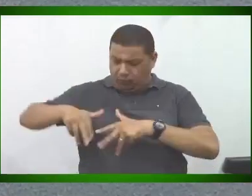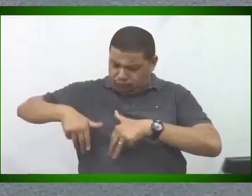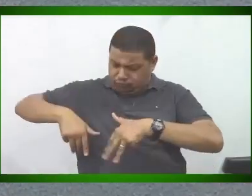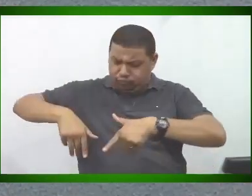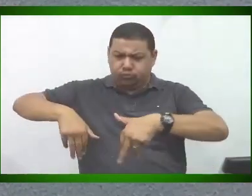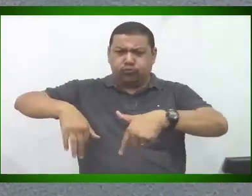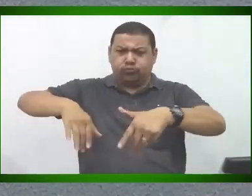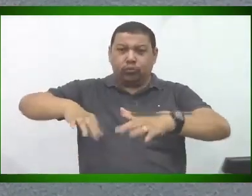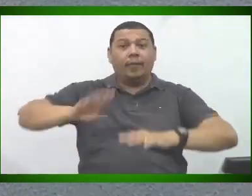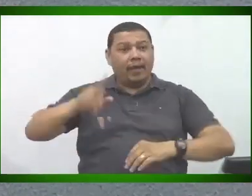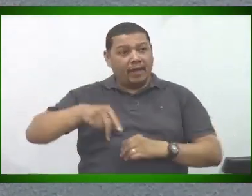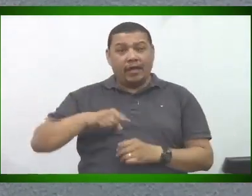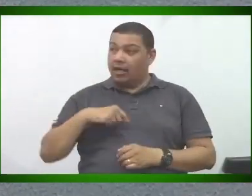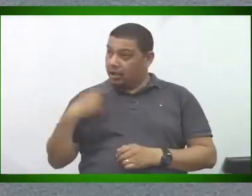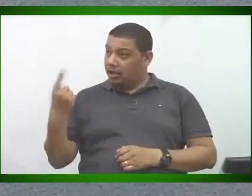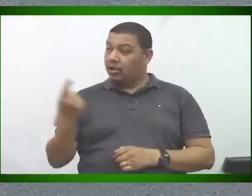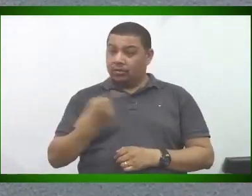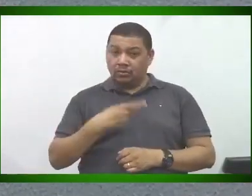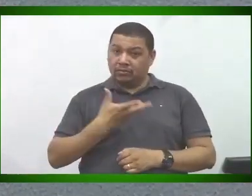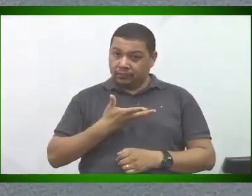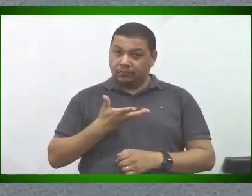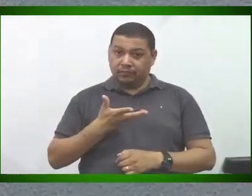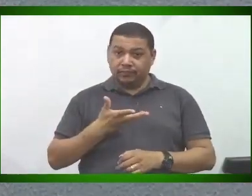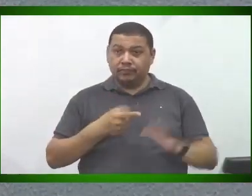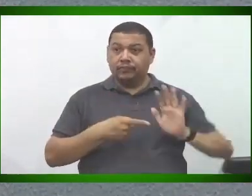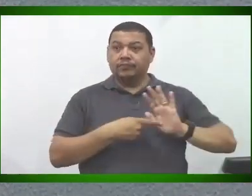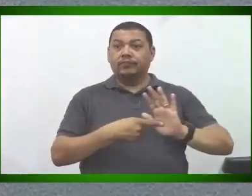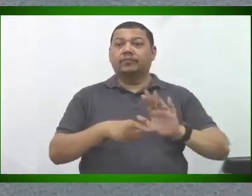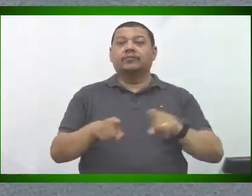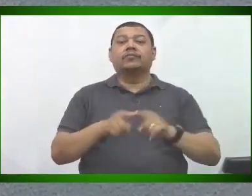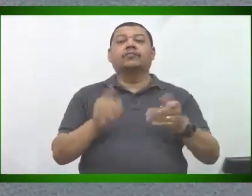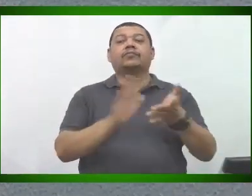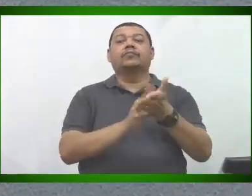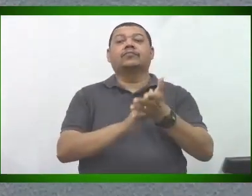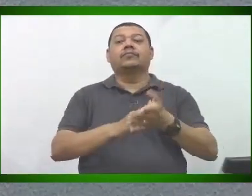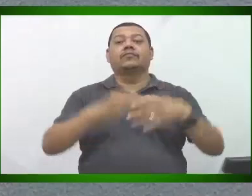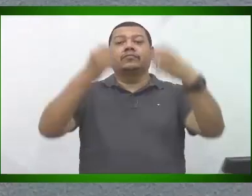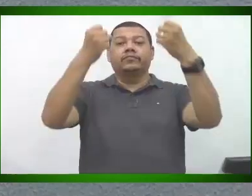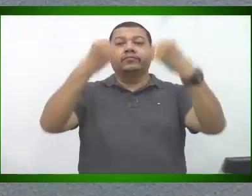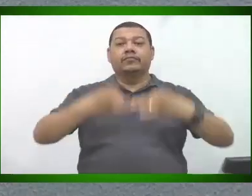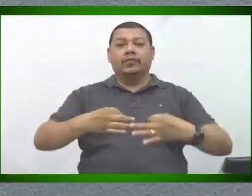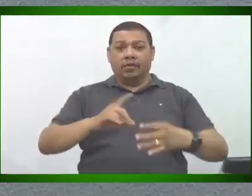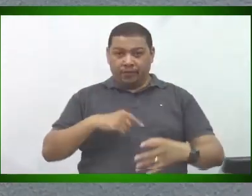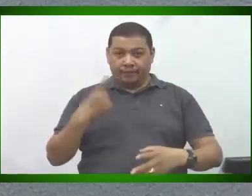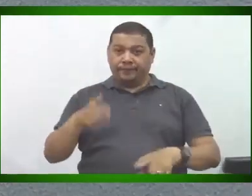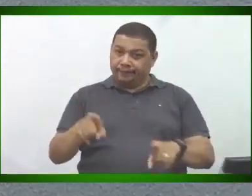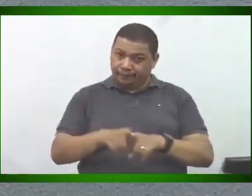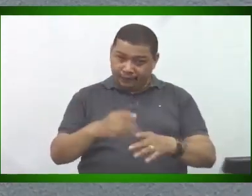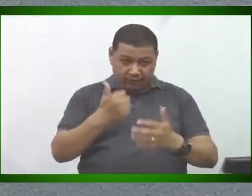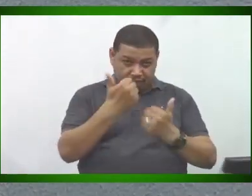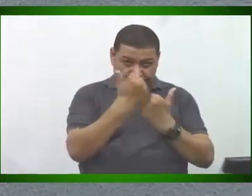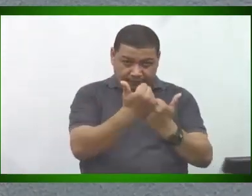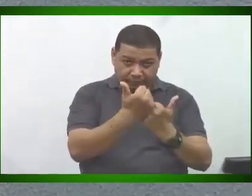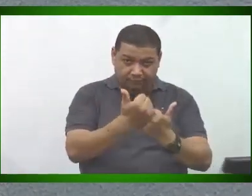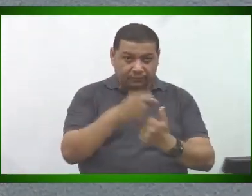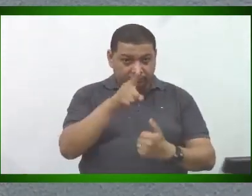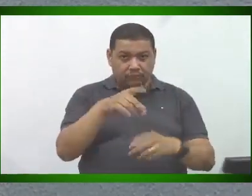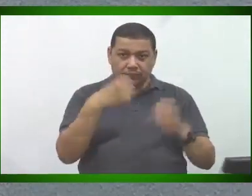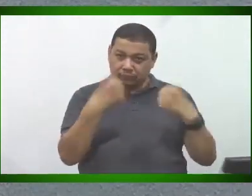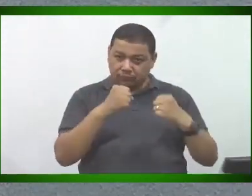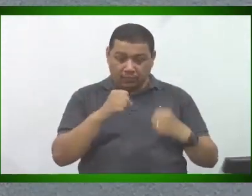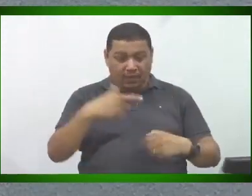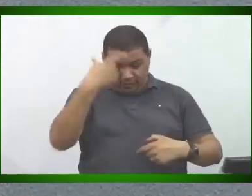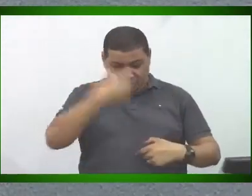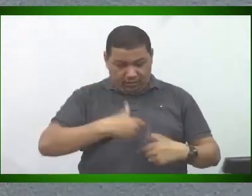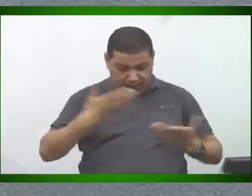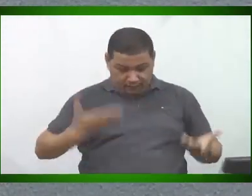rua, e nós estamos aqui para parabenizar e dizer a vocês que nós também apoiamos. E o que vocês precisarem, o